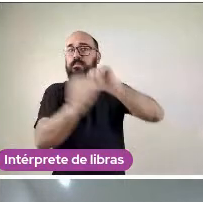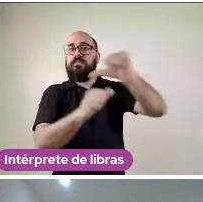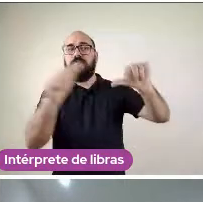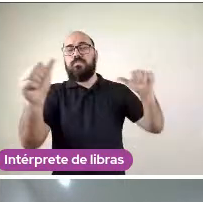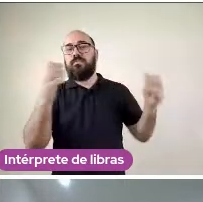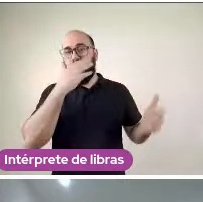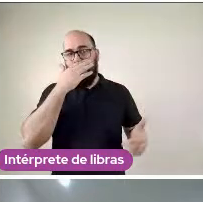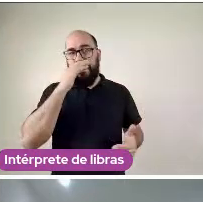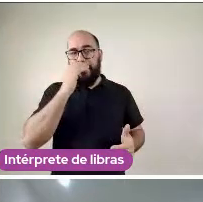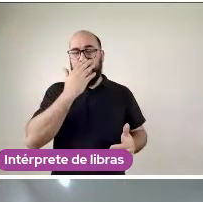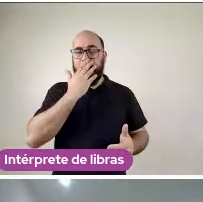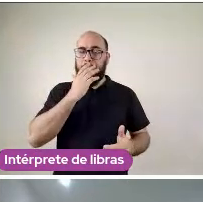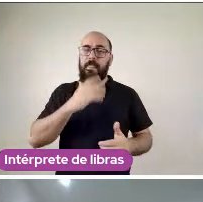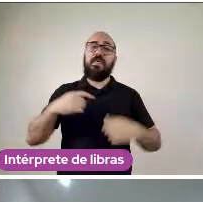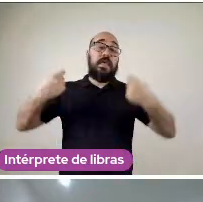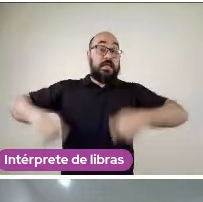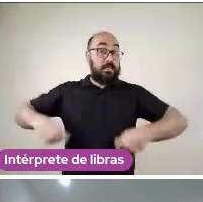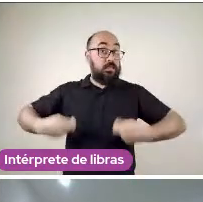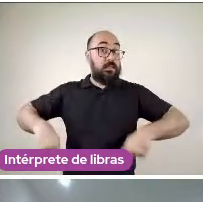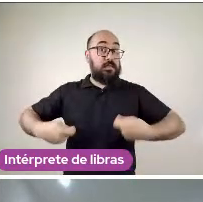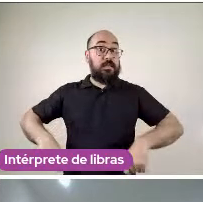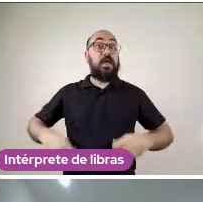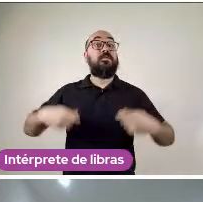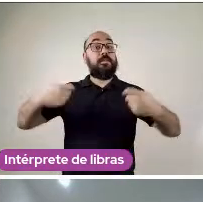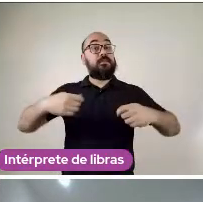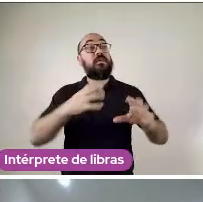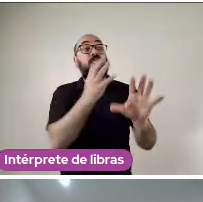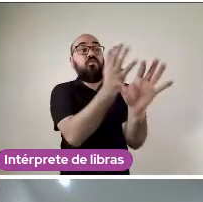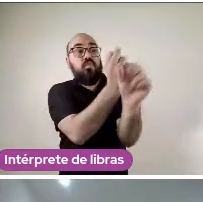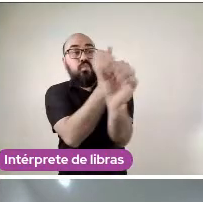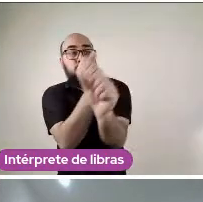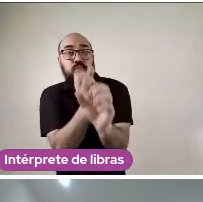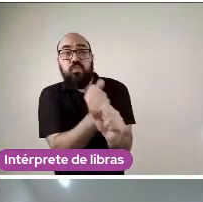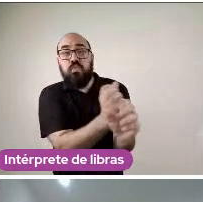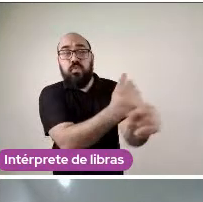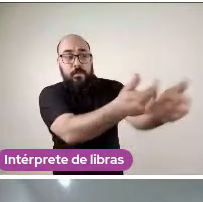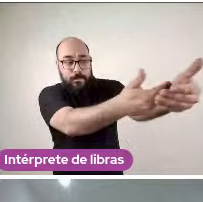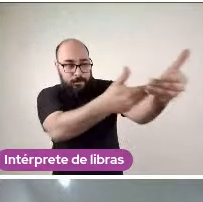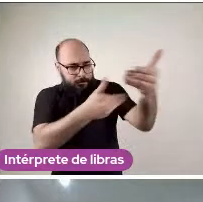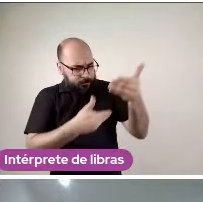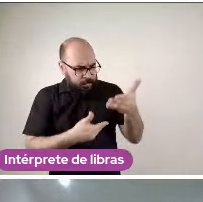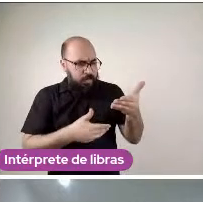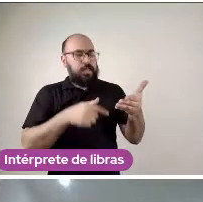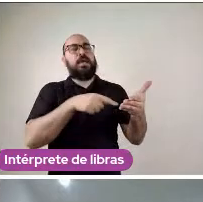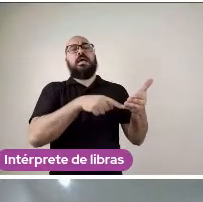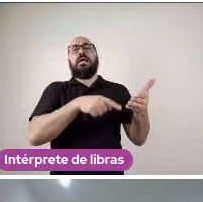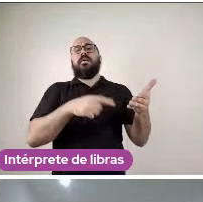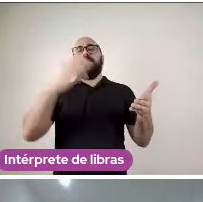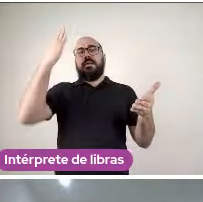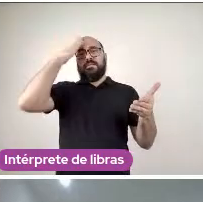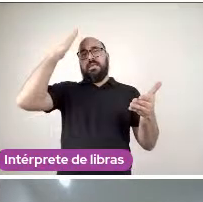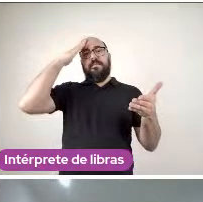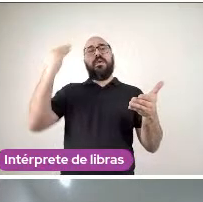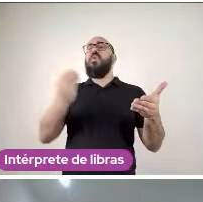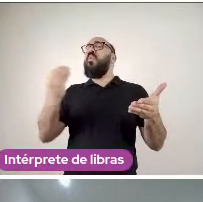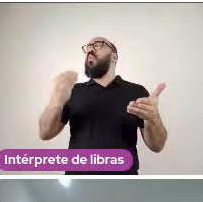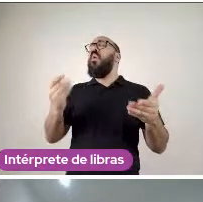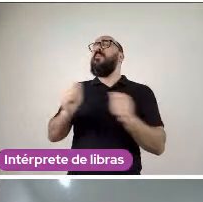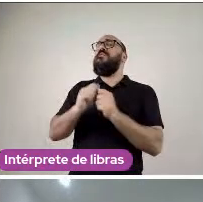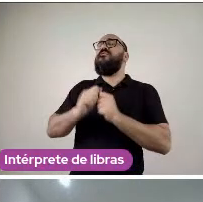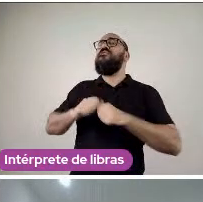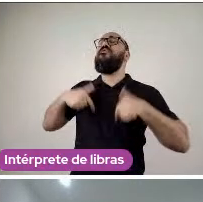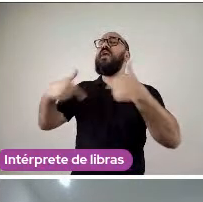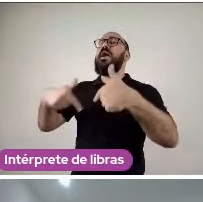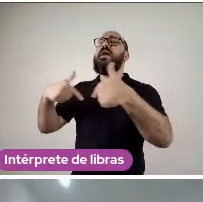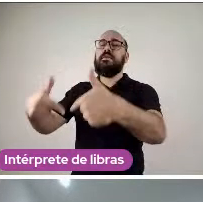necessidade de obter, então, esses dados in situ para que a gente pudesse alimentar esses modelos e ter